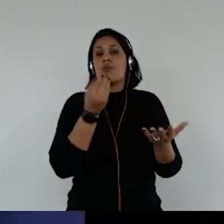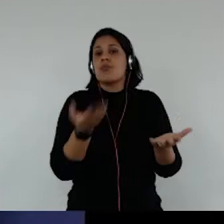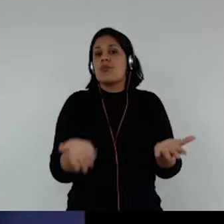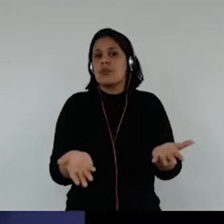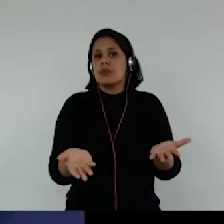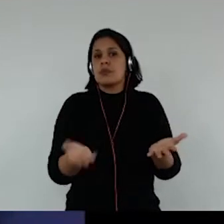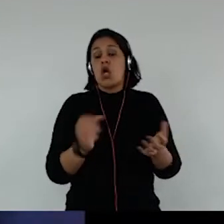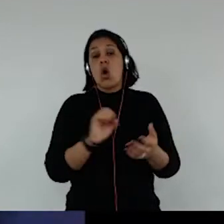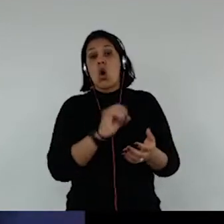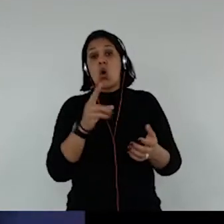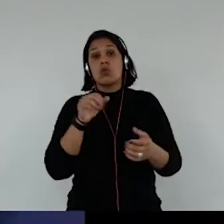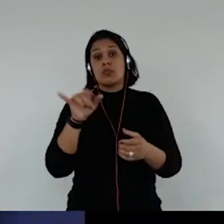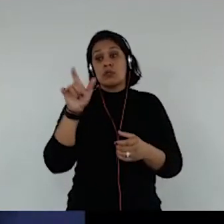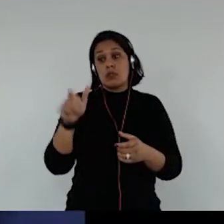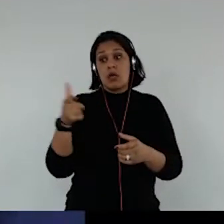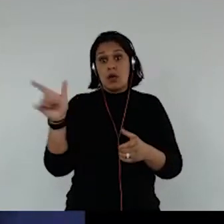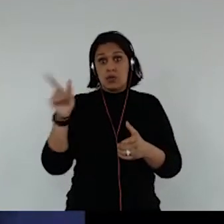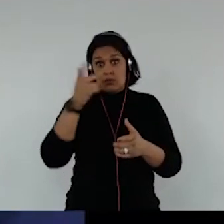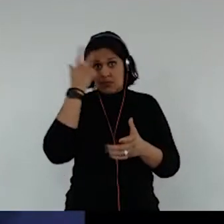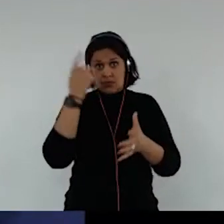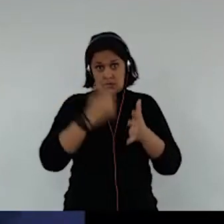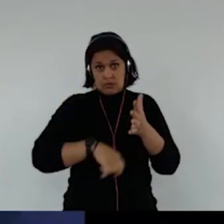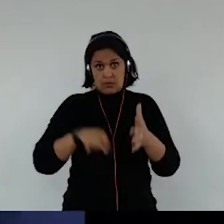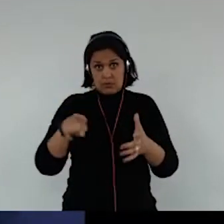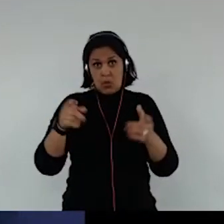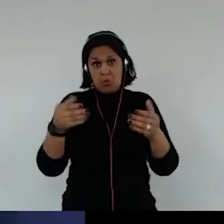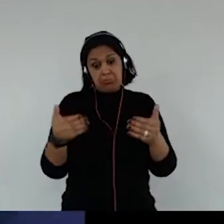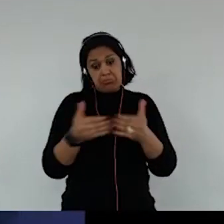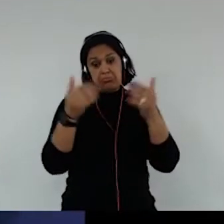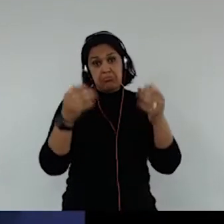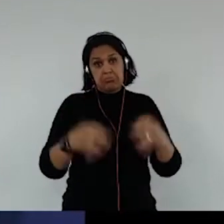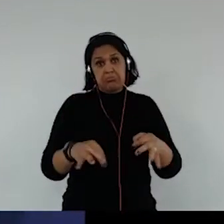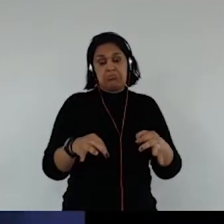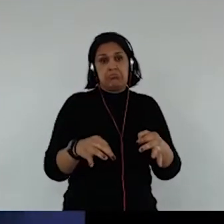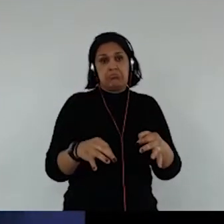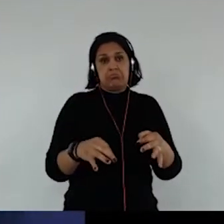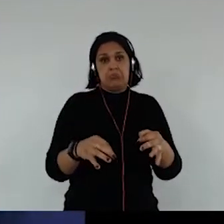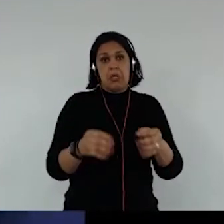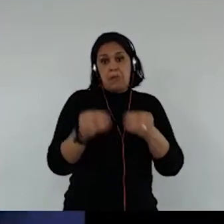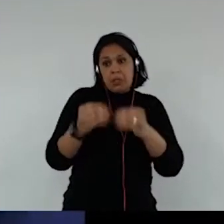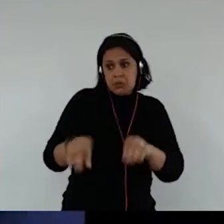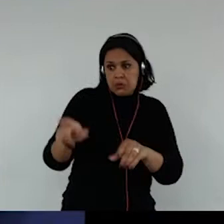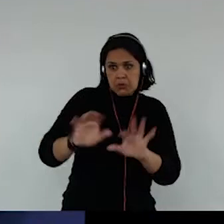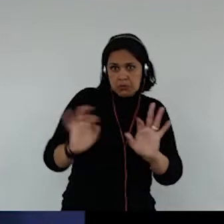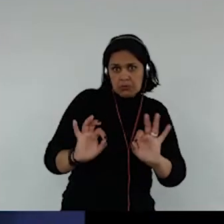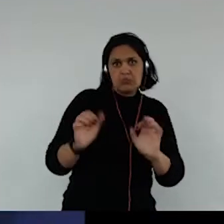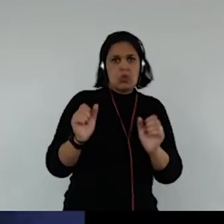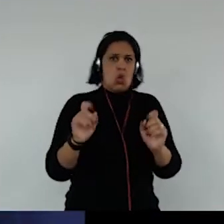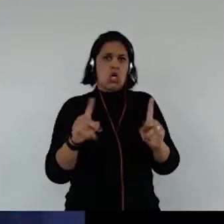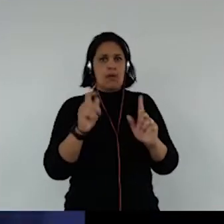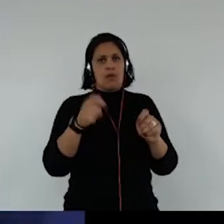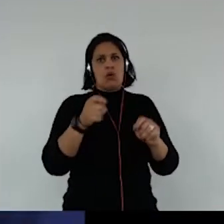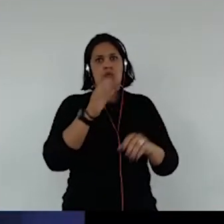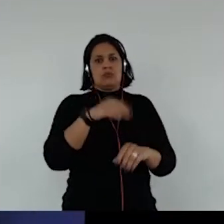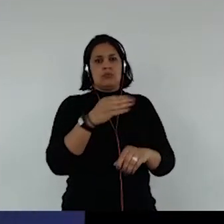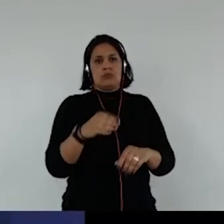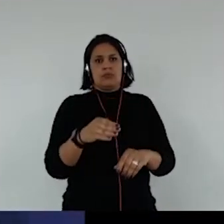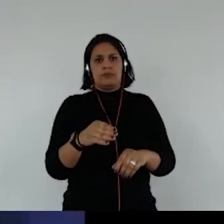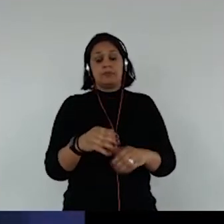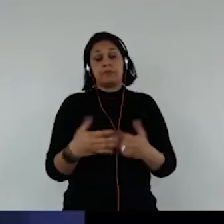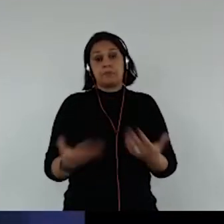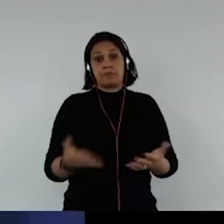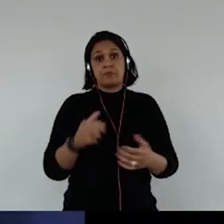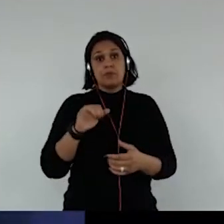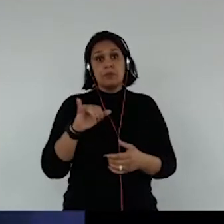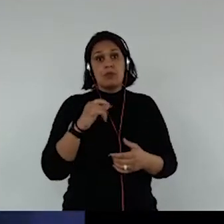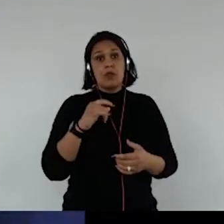desequilíbrio, concordar com a redução do proveito que teria nesse contrato. Em relação ao desequilíbrio superveniente,